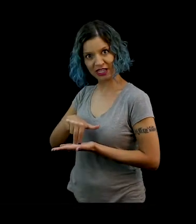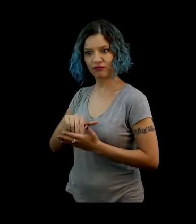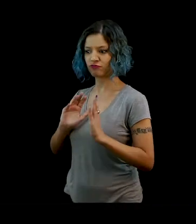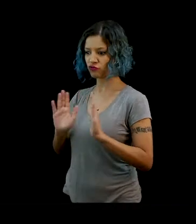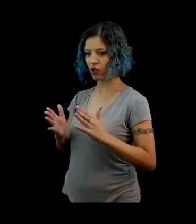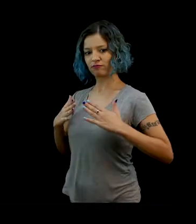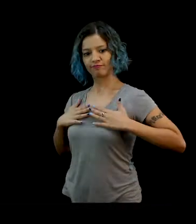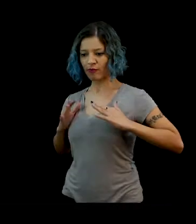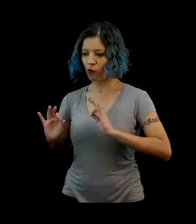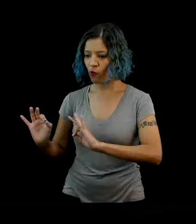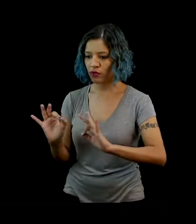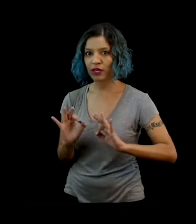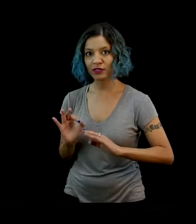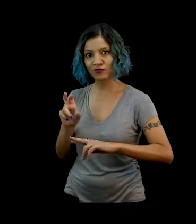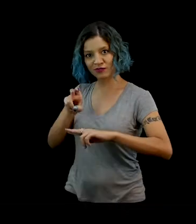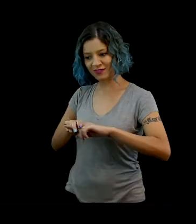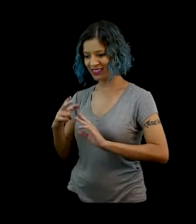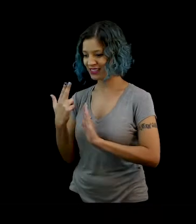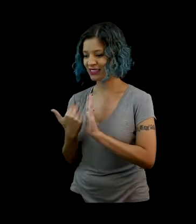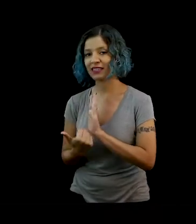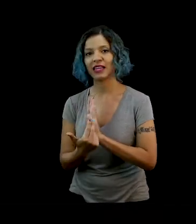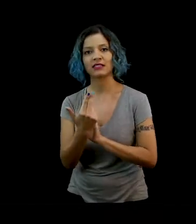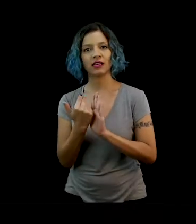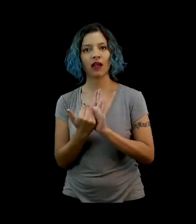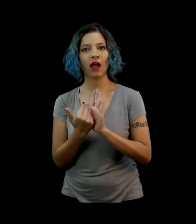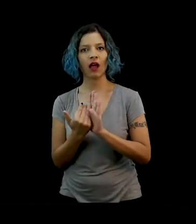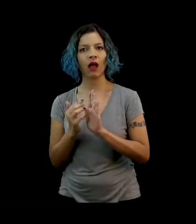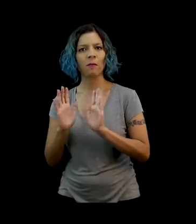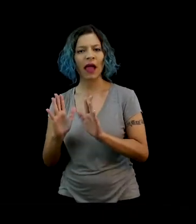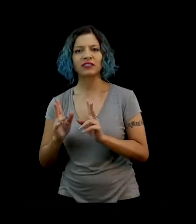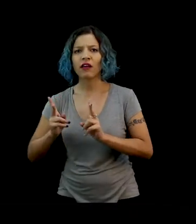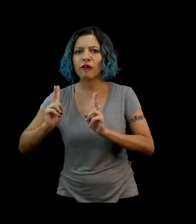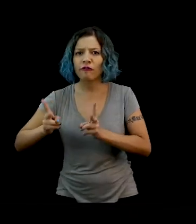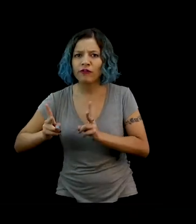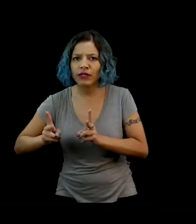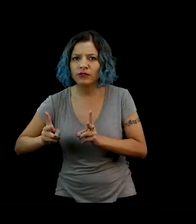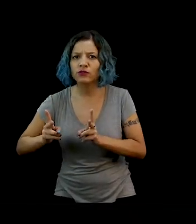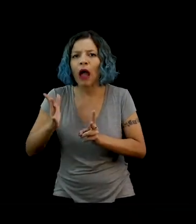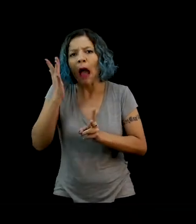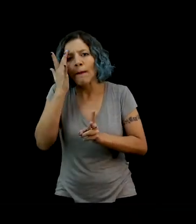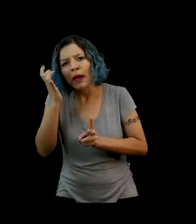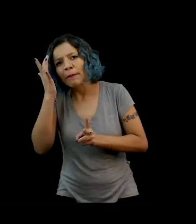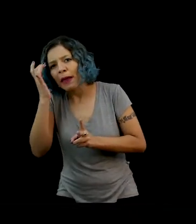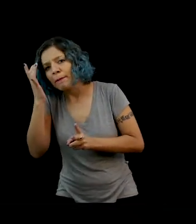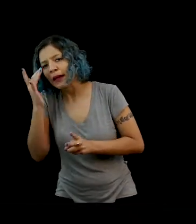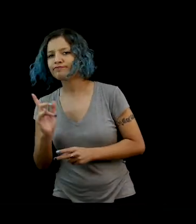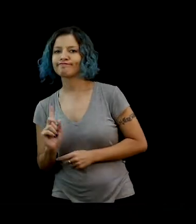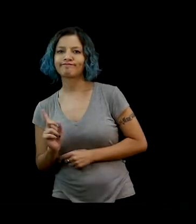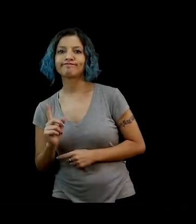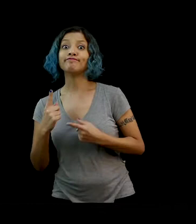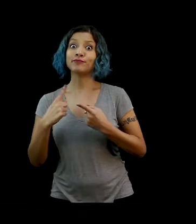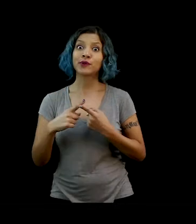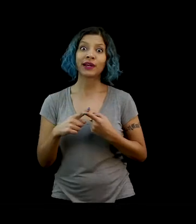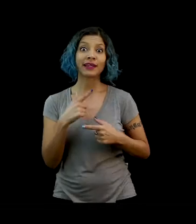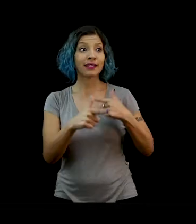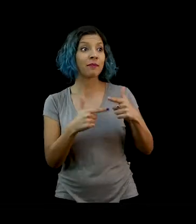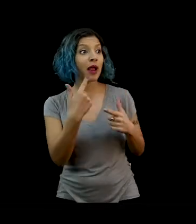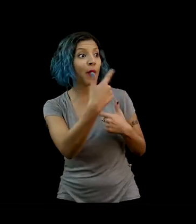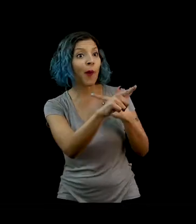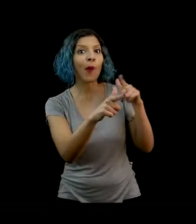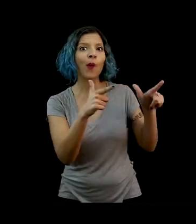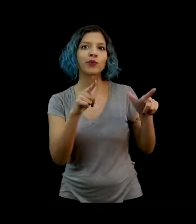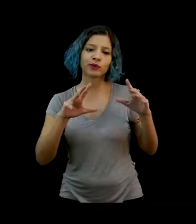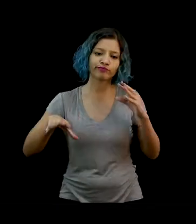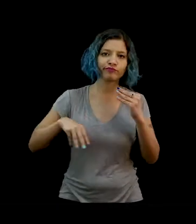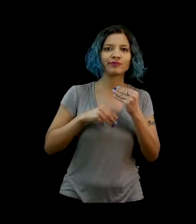um horário fixo por causa desses outros empregos que a gente acaba tendo juntos né mas se eu tô numa produção de um